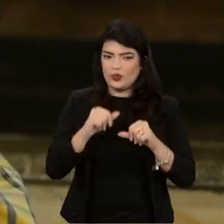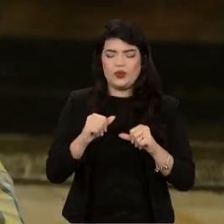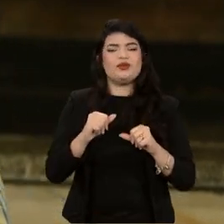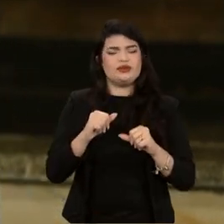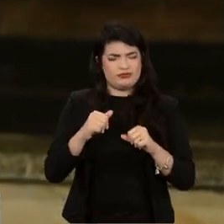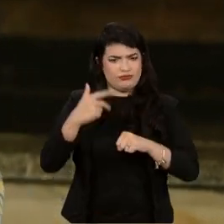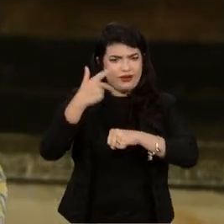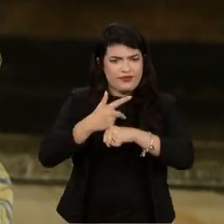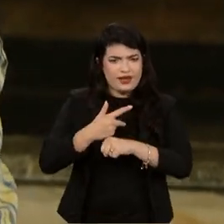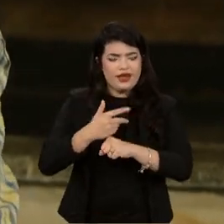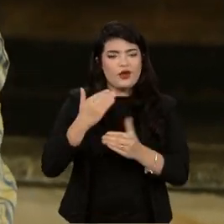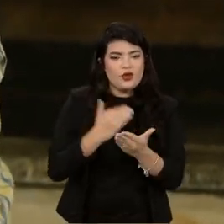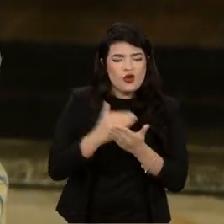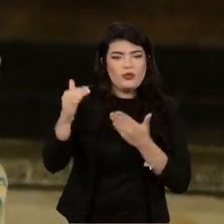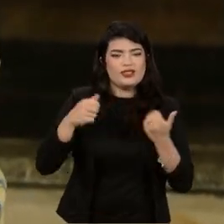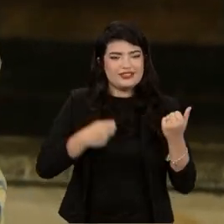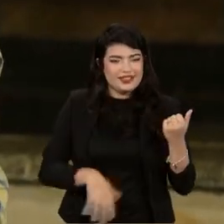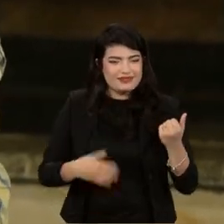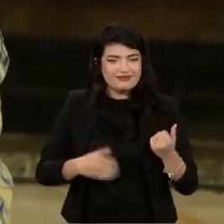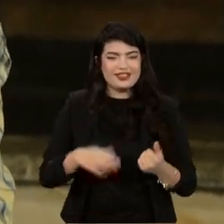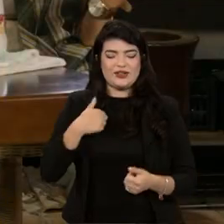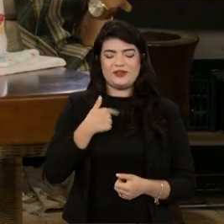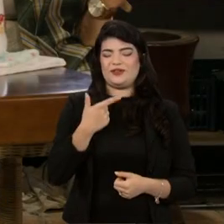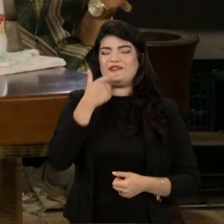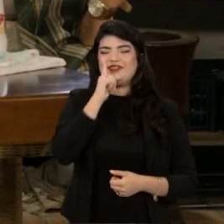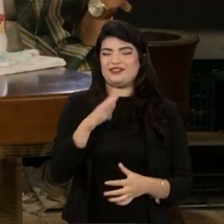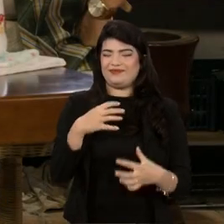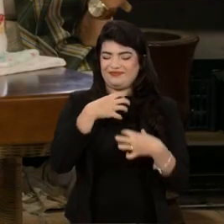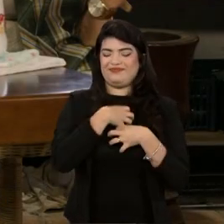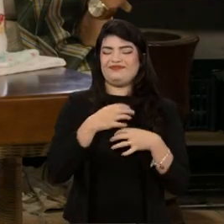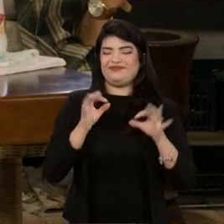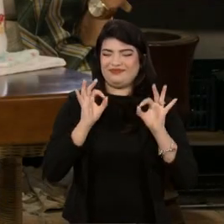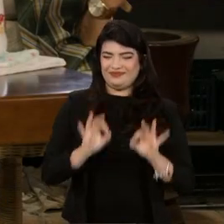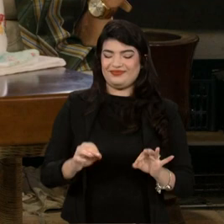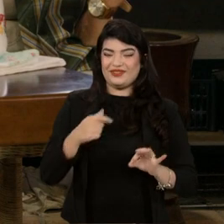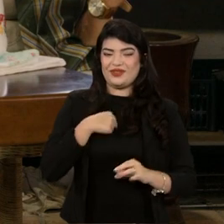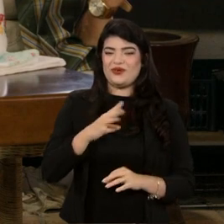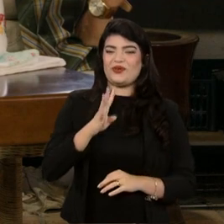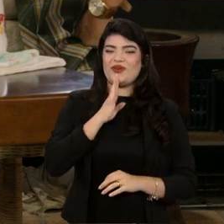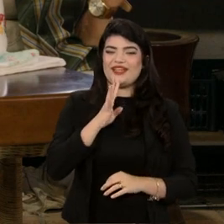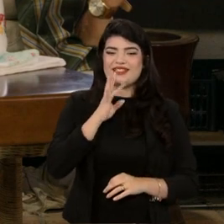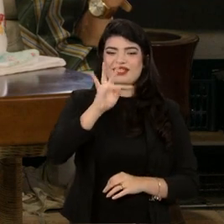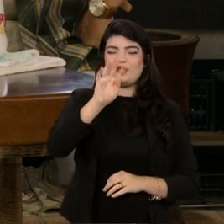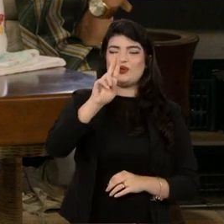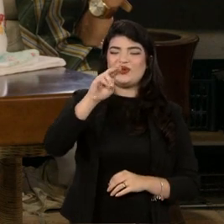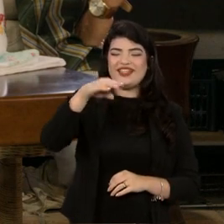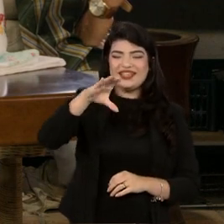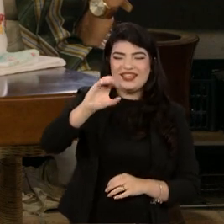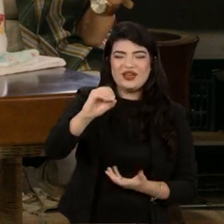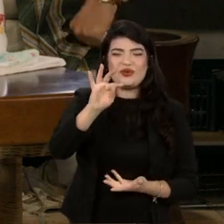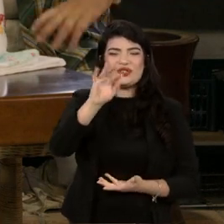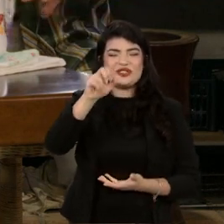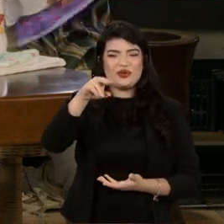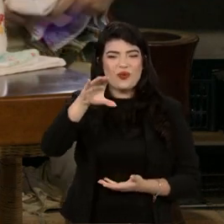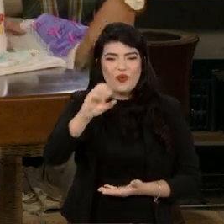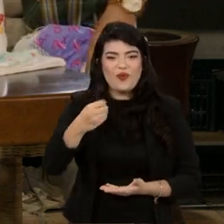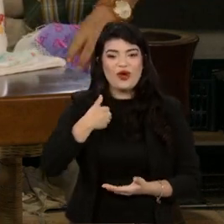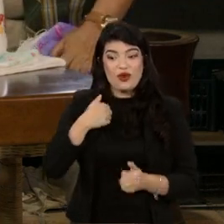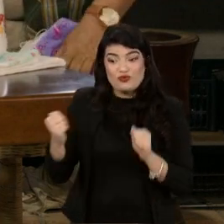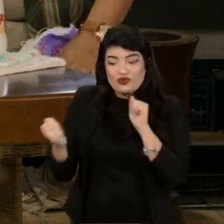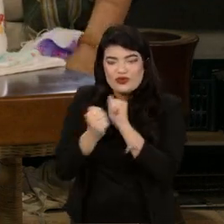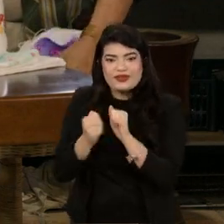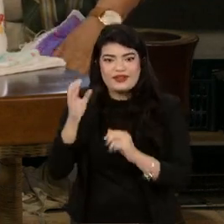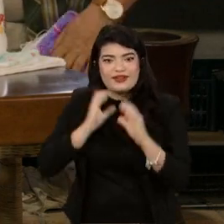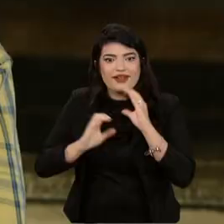entrei no sertanejo. E tive a honra de conhecer Tonico Tinoco, cantar com eles, recebê-los,